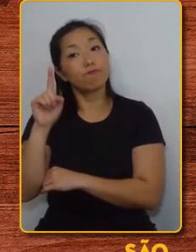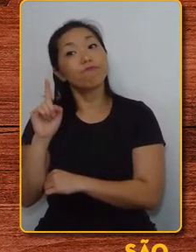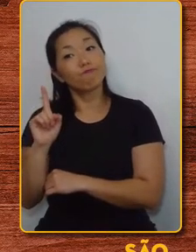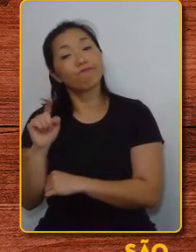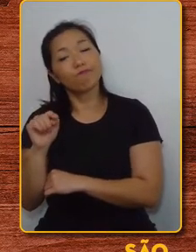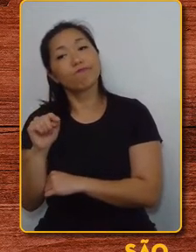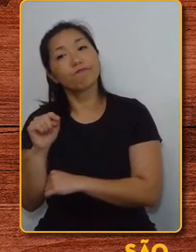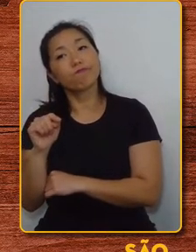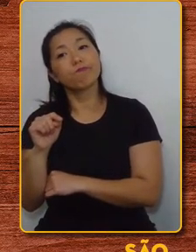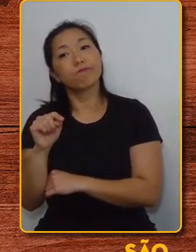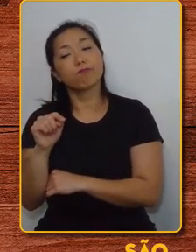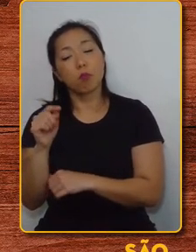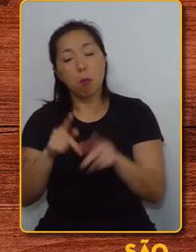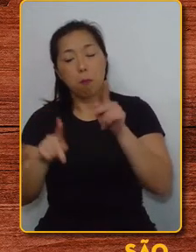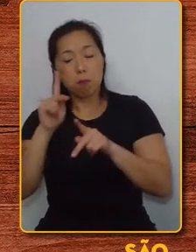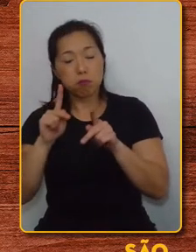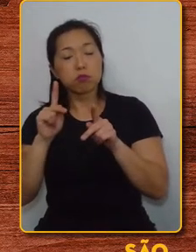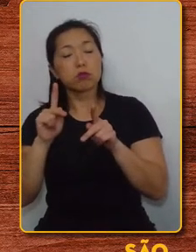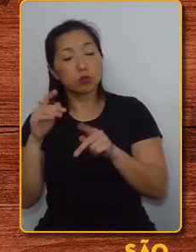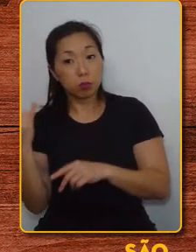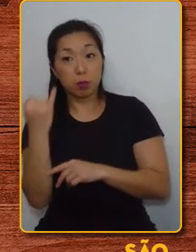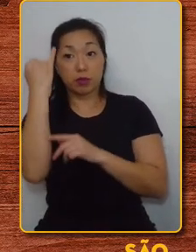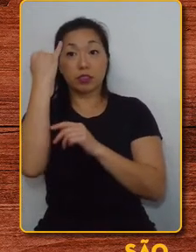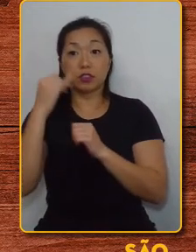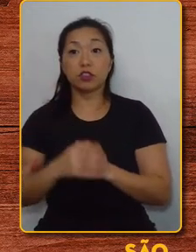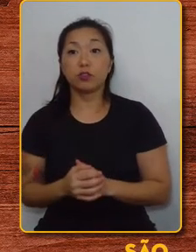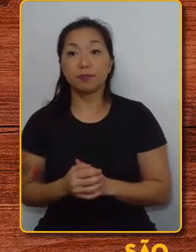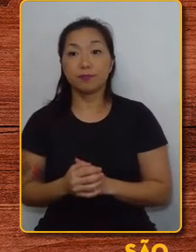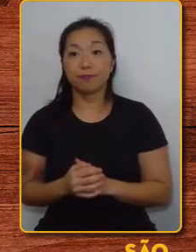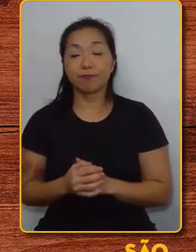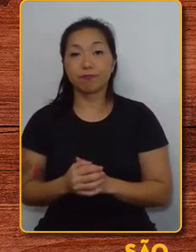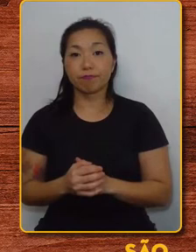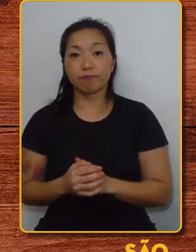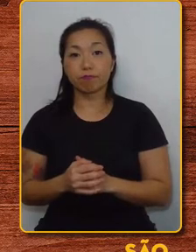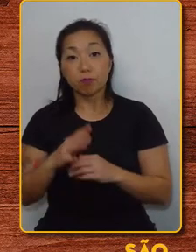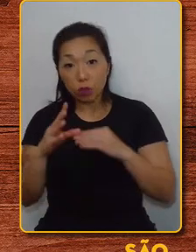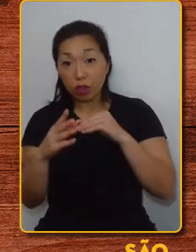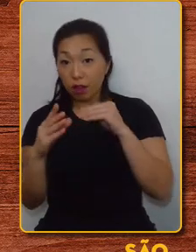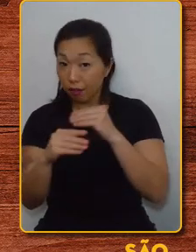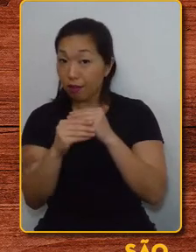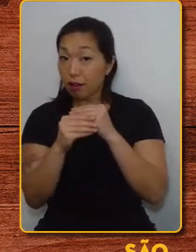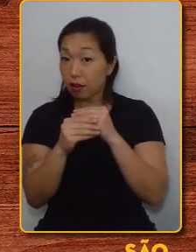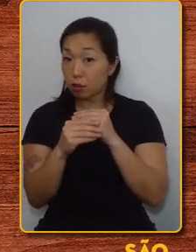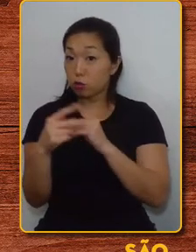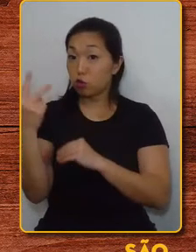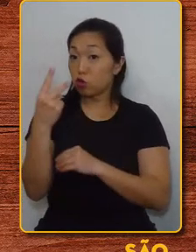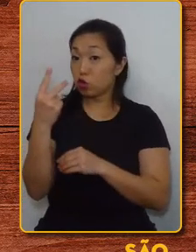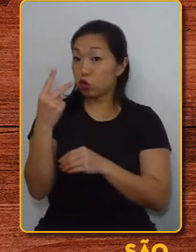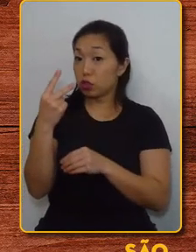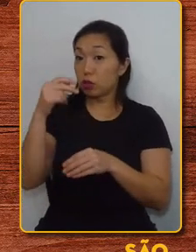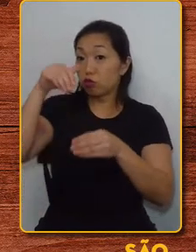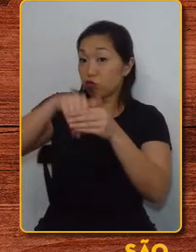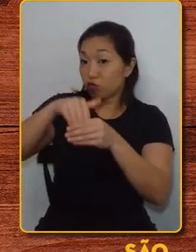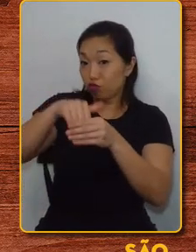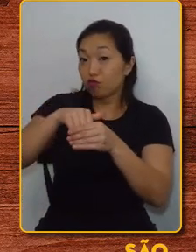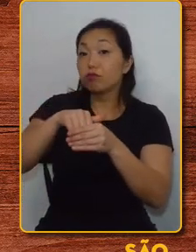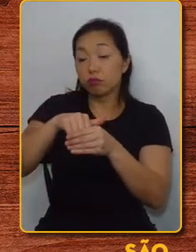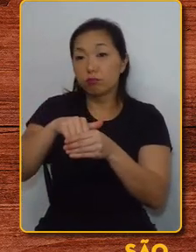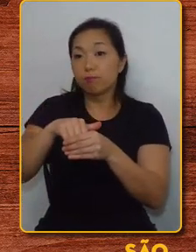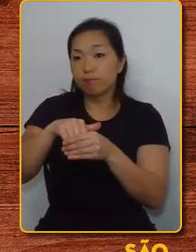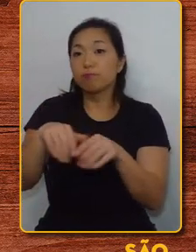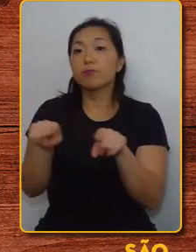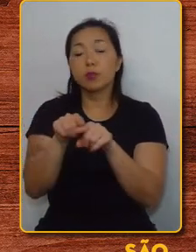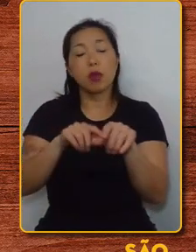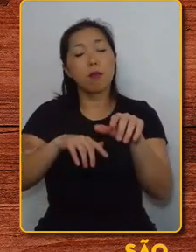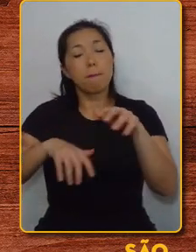melhor momento para debater isso, que é na véspera do segundo turno e, ao mesmo tempo, com muita vontade, a partir dos movimentos do